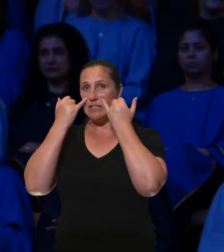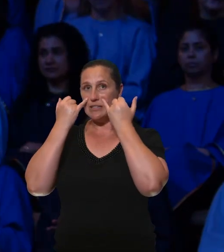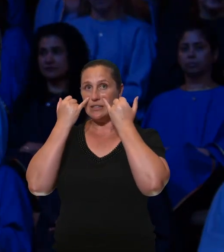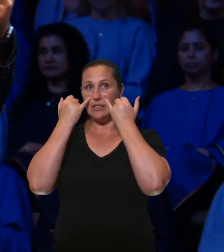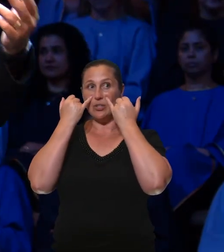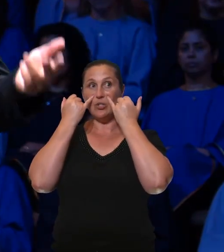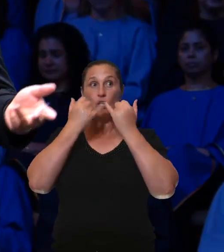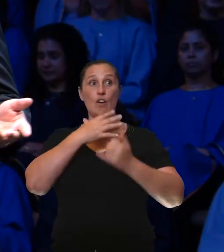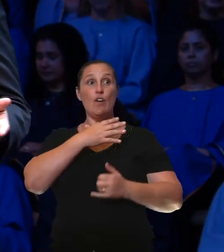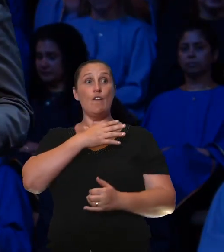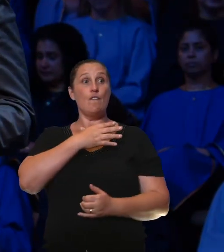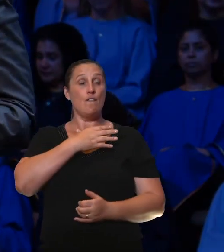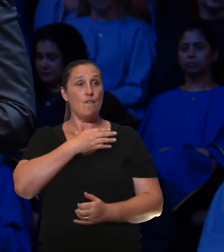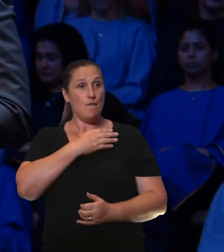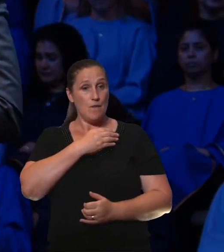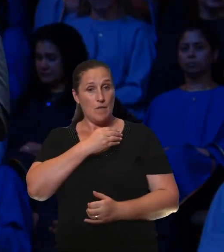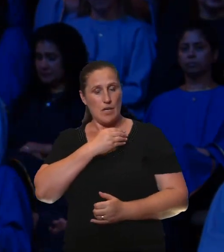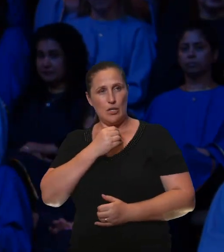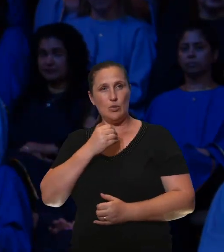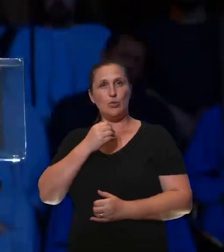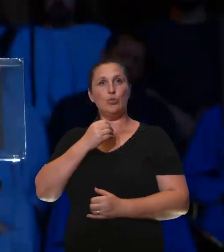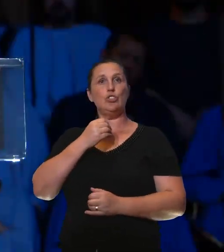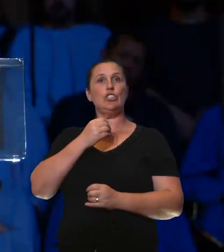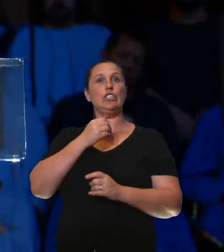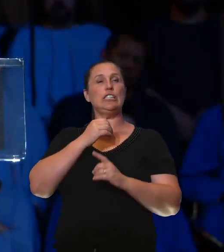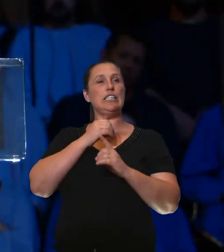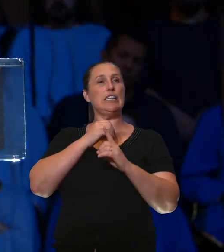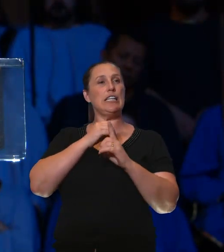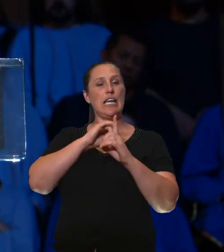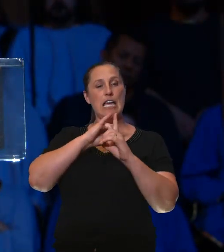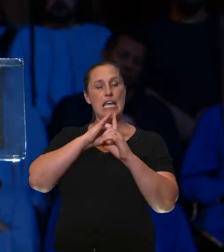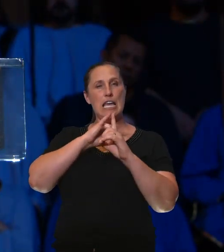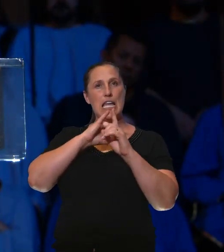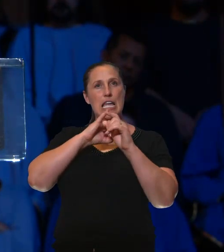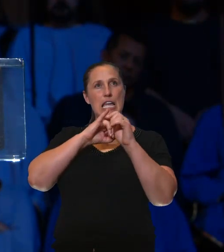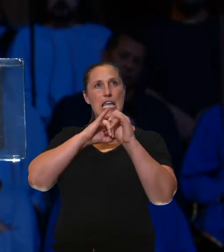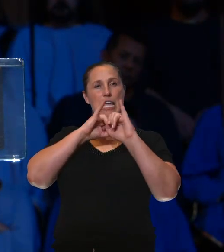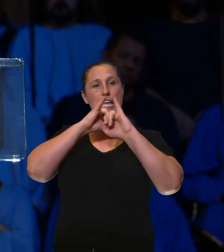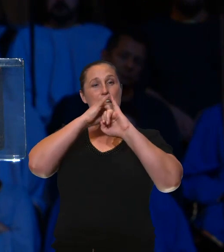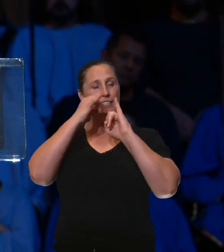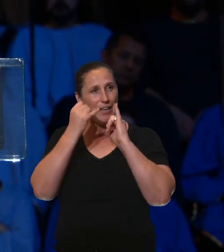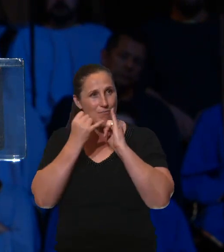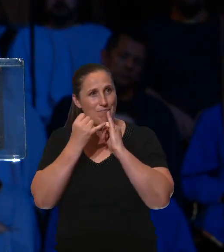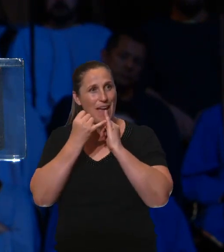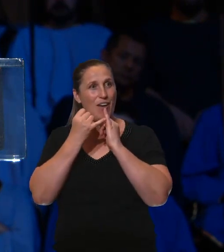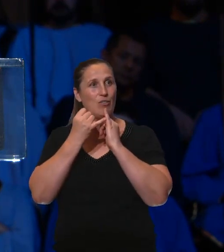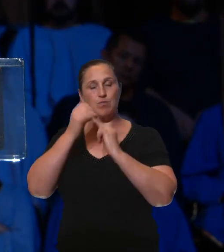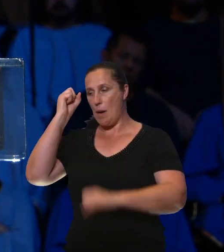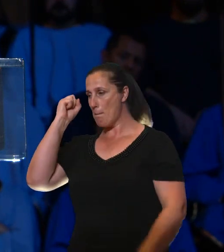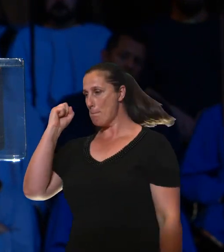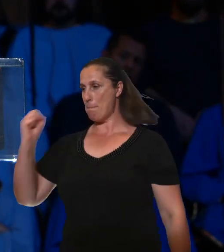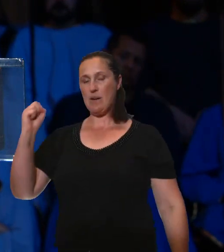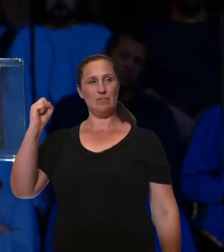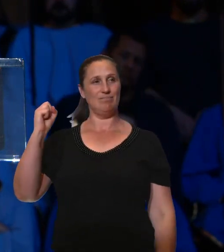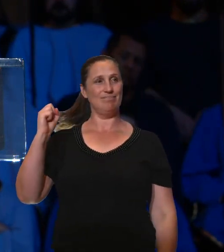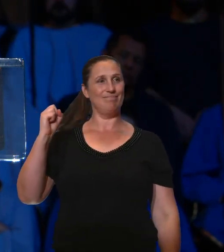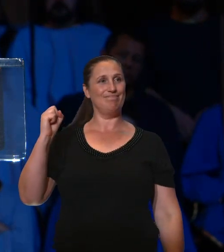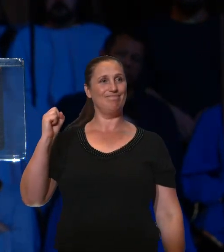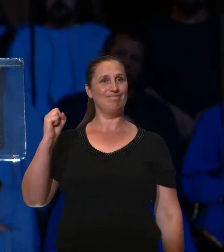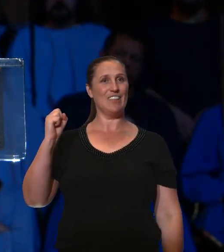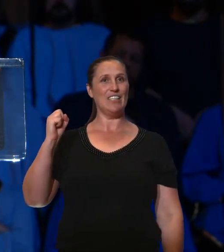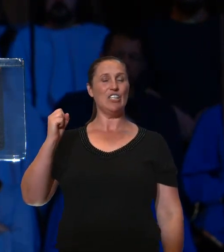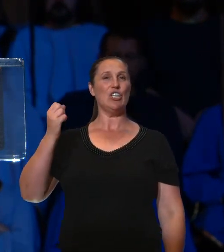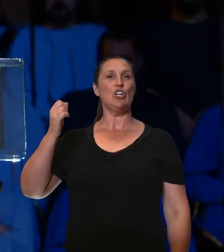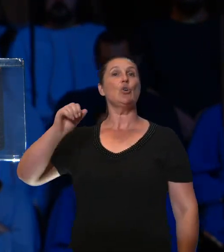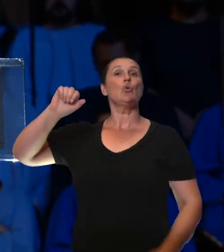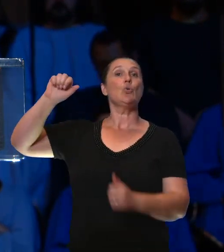filho do sacerdote Zacarias e de Maria Isabel, havia sido assassinado, havia sido